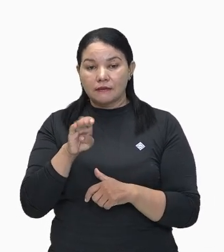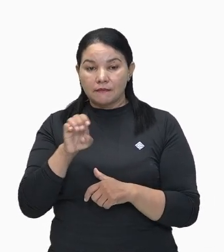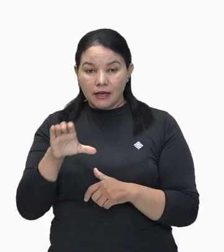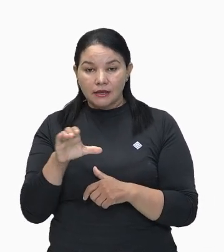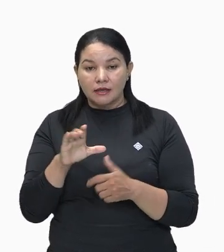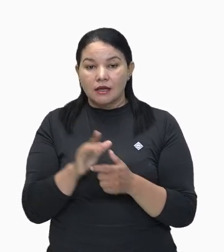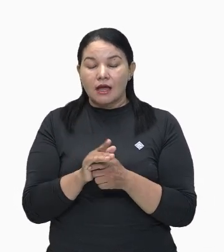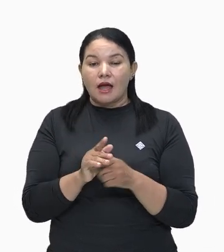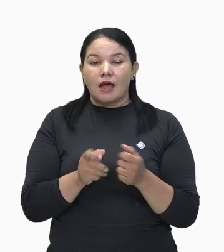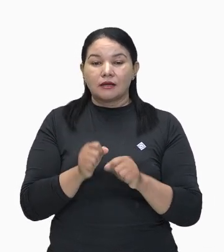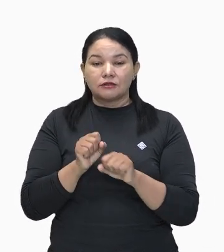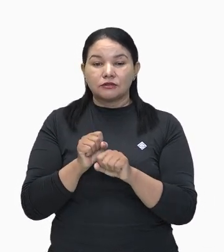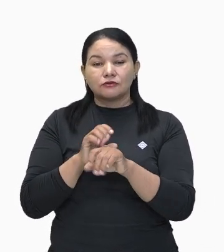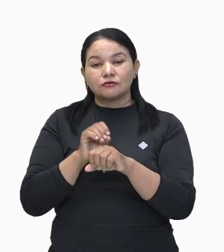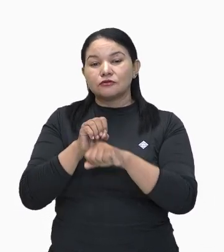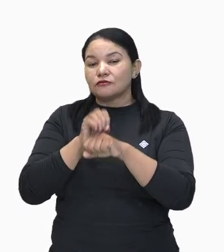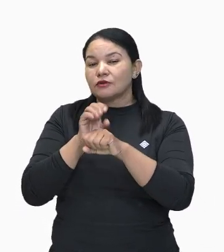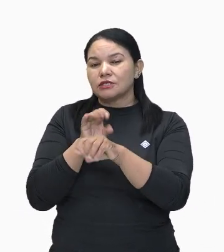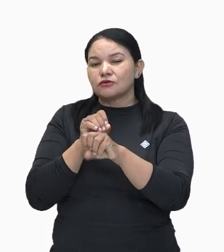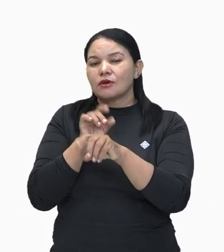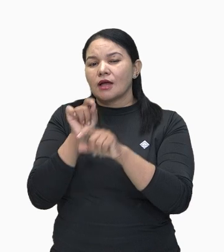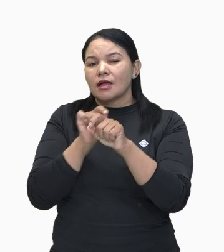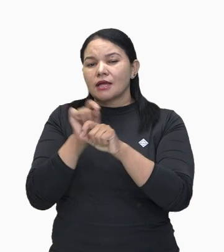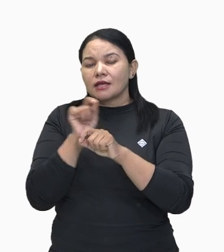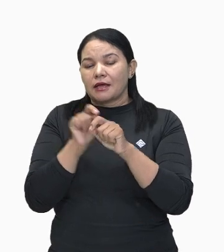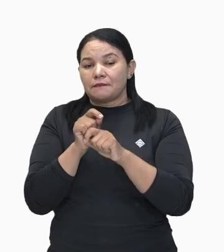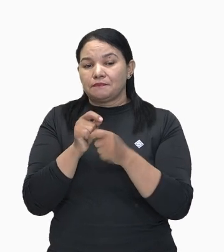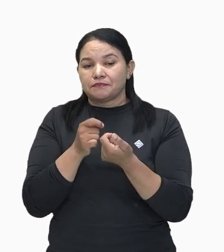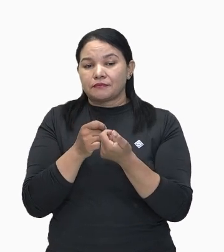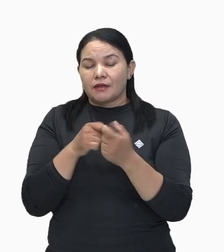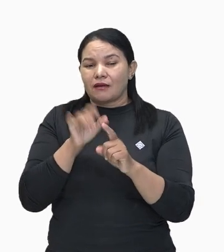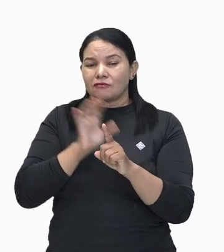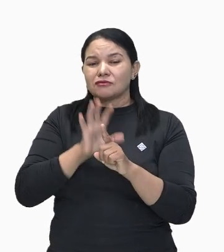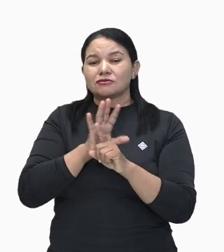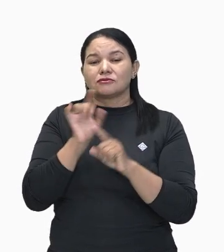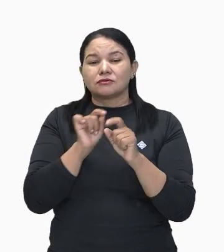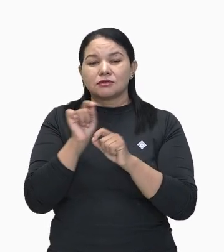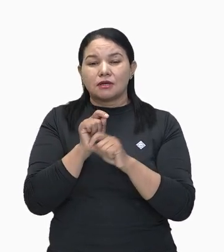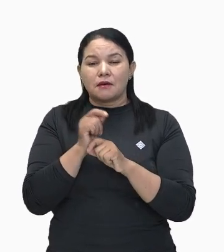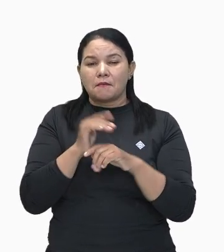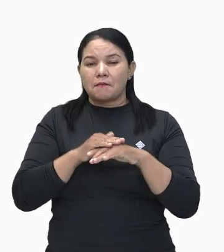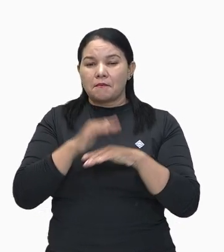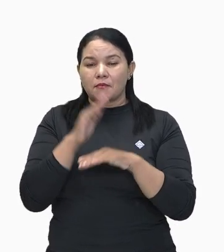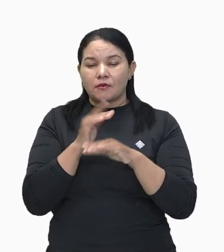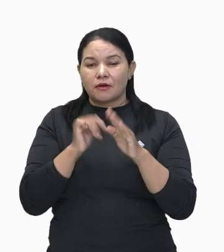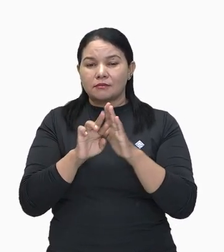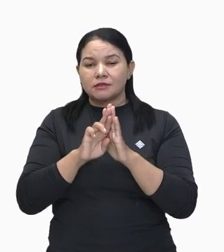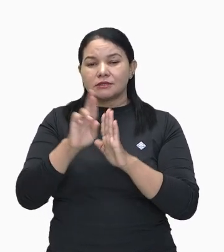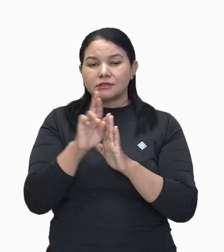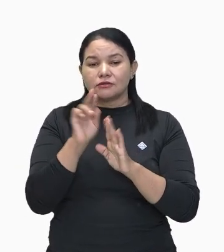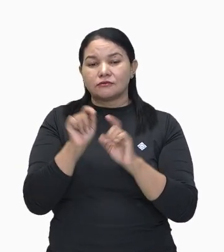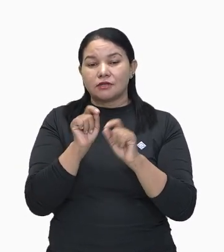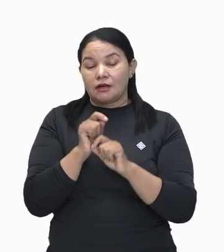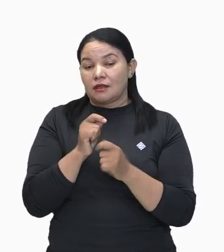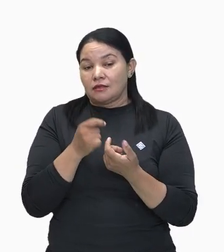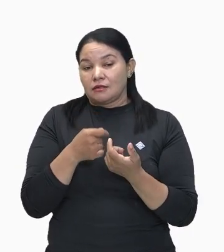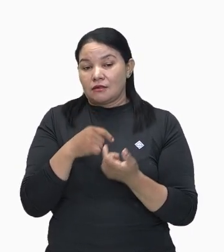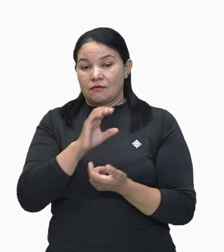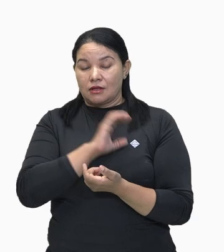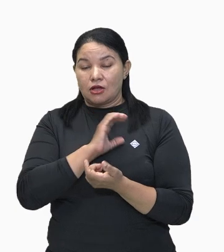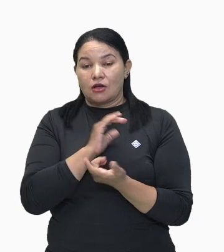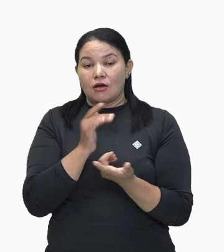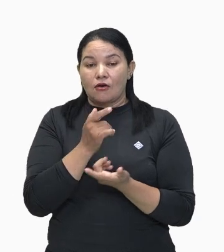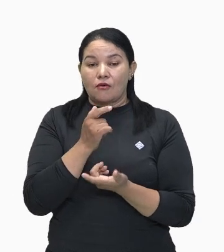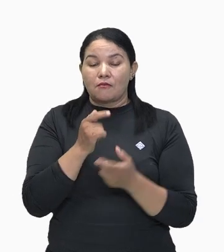herança francesa e eles reivindicam que não há uma maior representatividade deles como